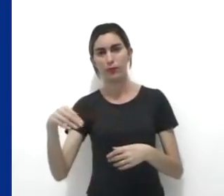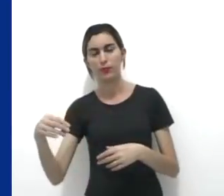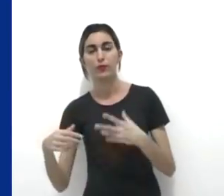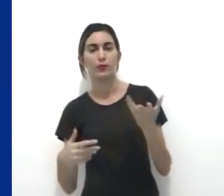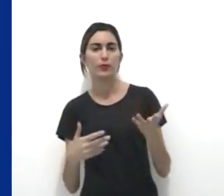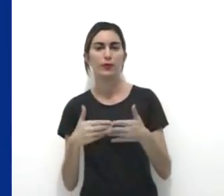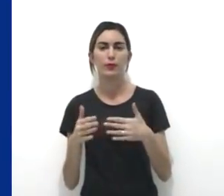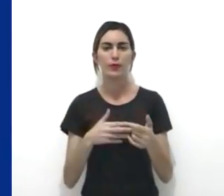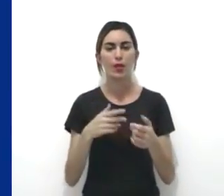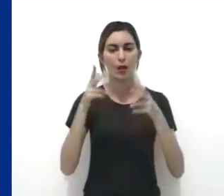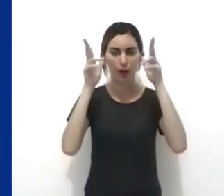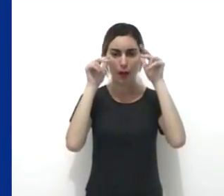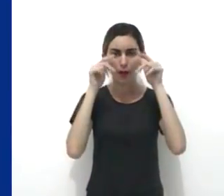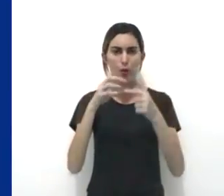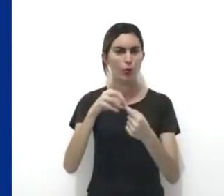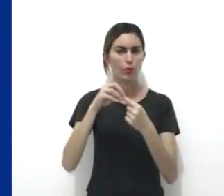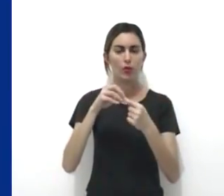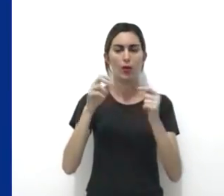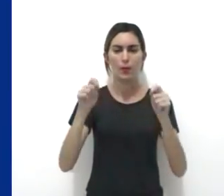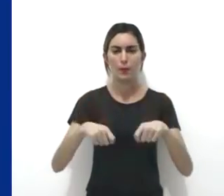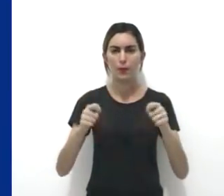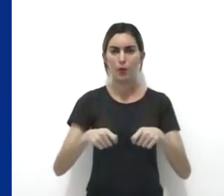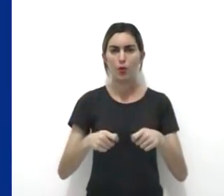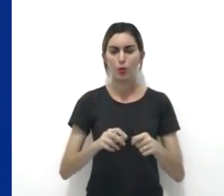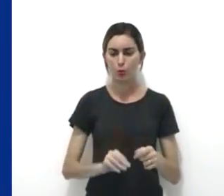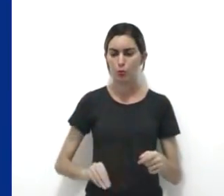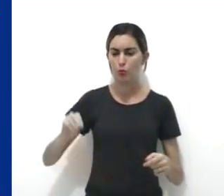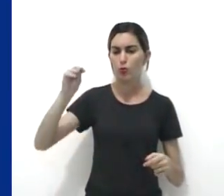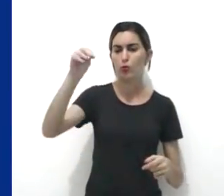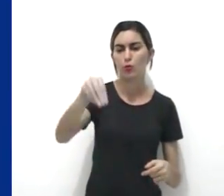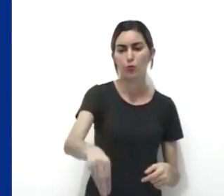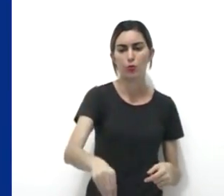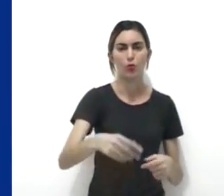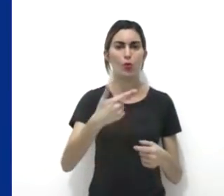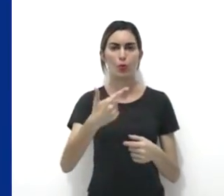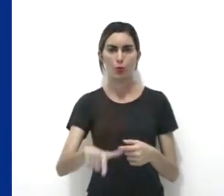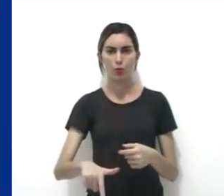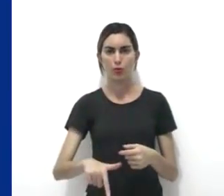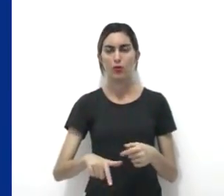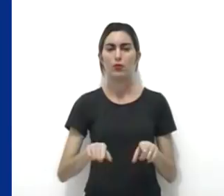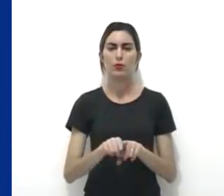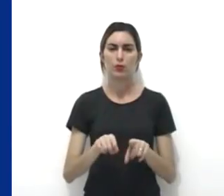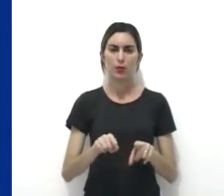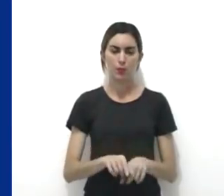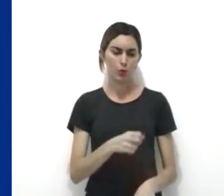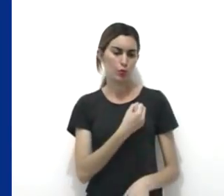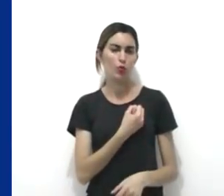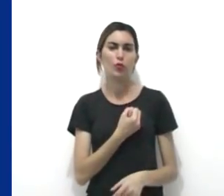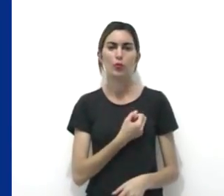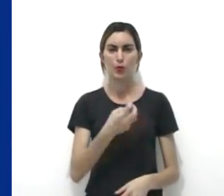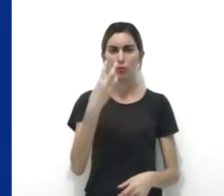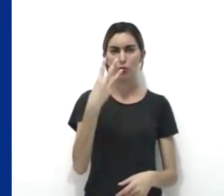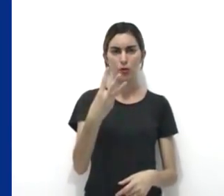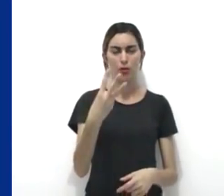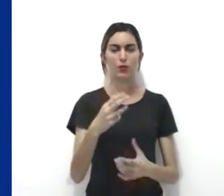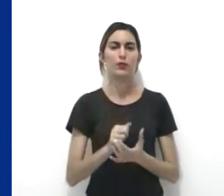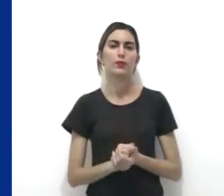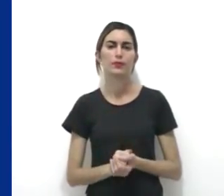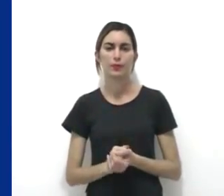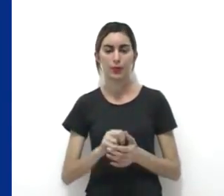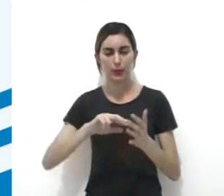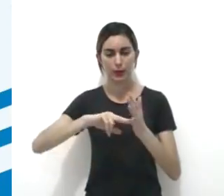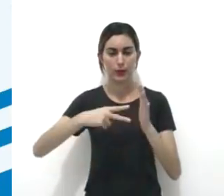esquerdo. O cavalo é a única peça do xadrez que poderá saltar sobre as outras peças e tem um valor numérico de 3